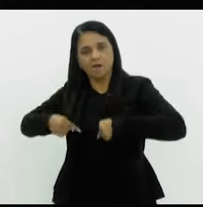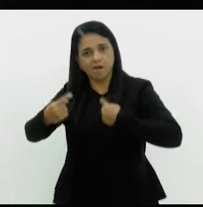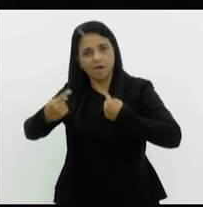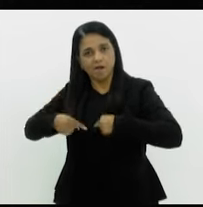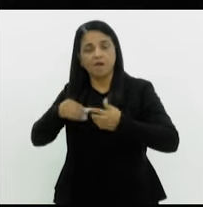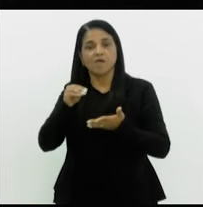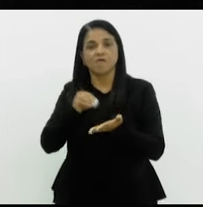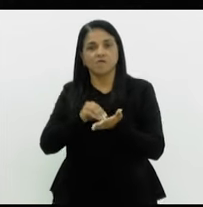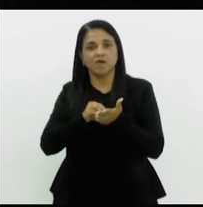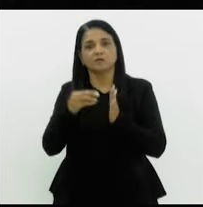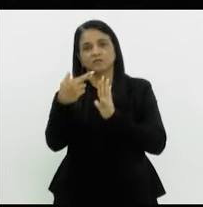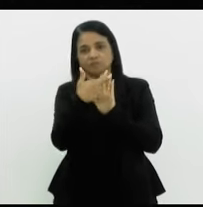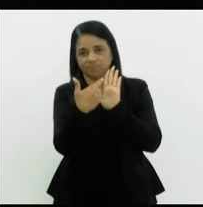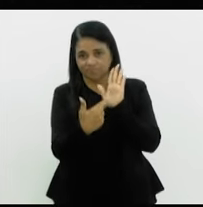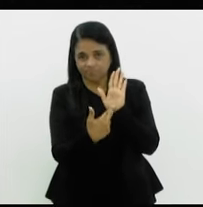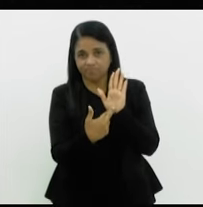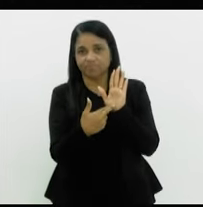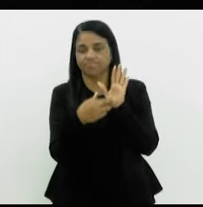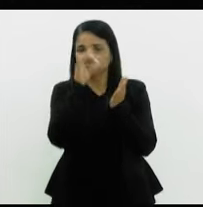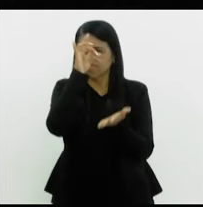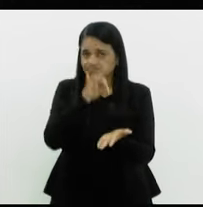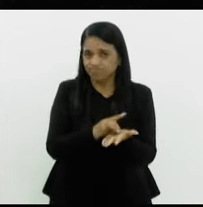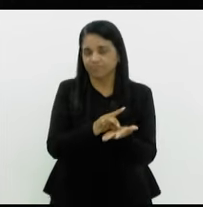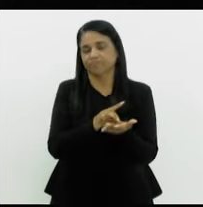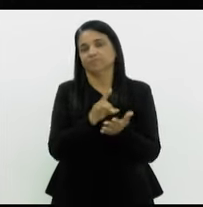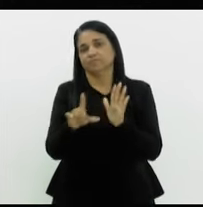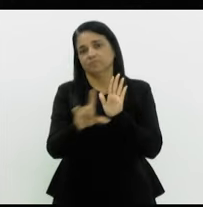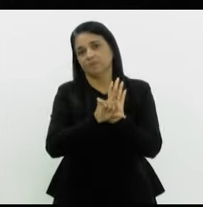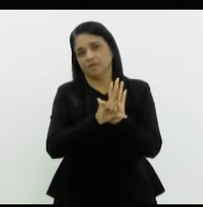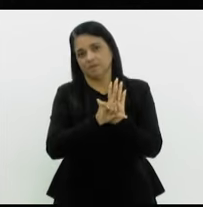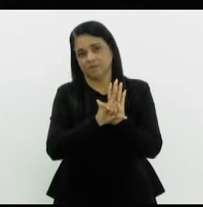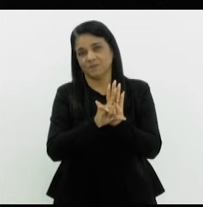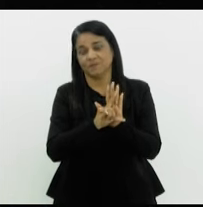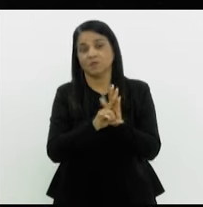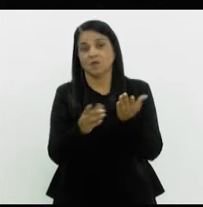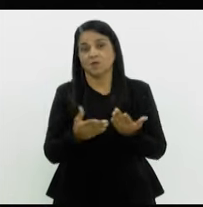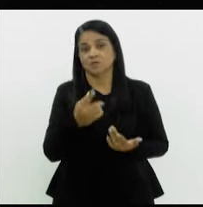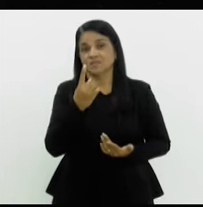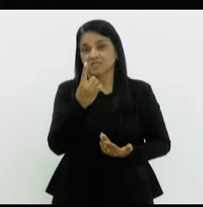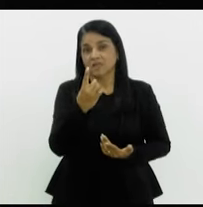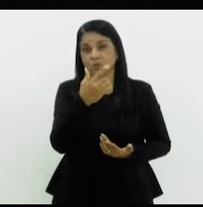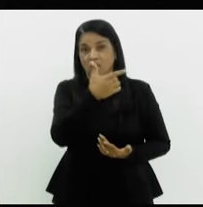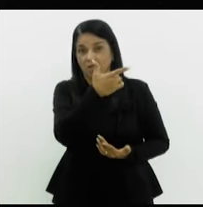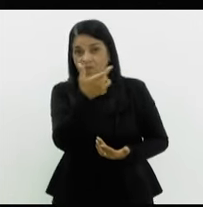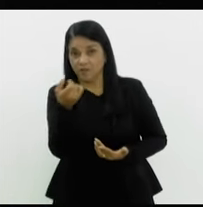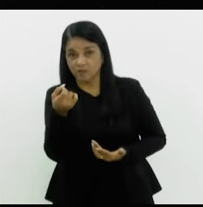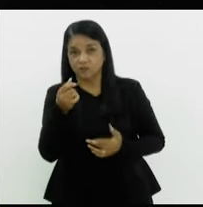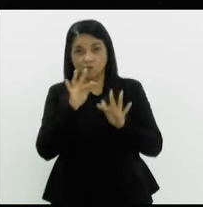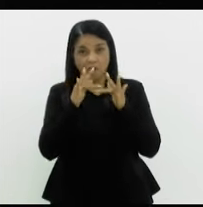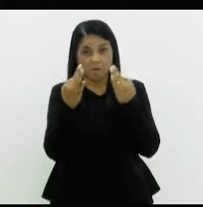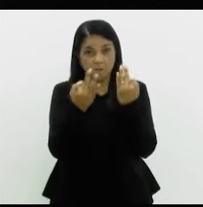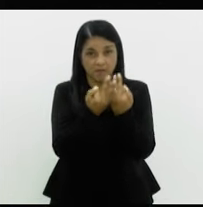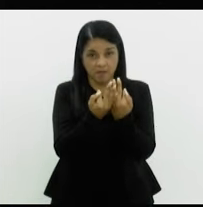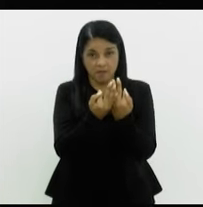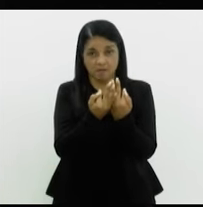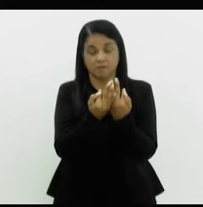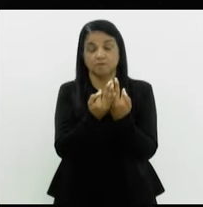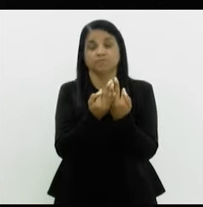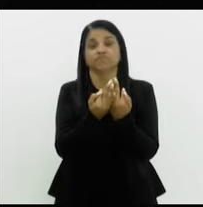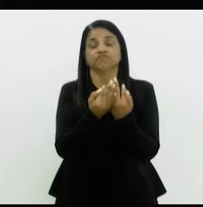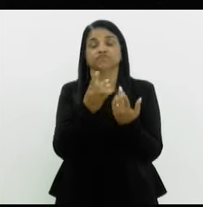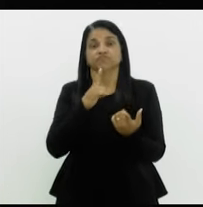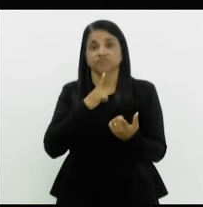falta de regularização legal. Hoje, eles estão lá com 120 famílias, segundo o INCRA. Estima-se que o